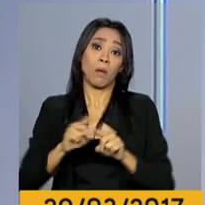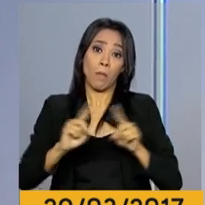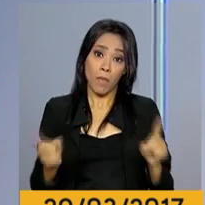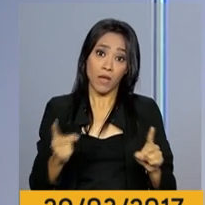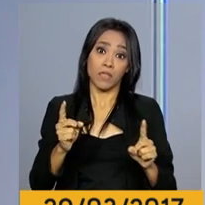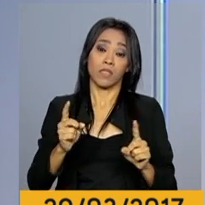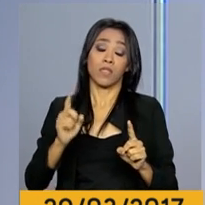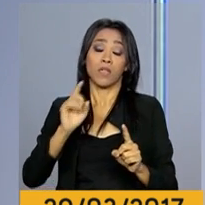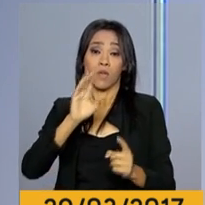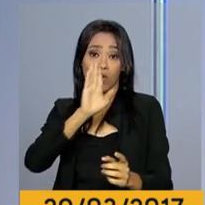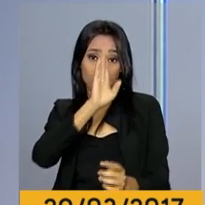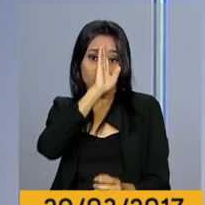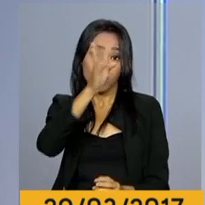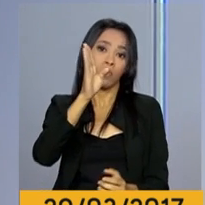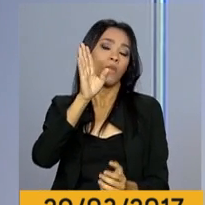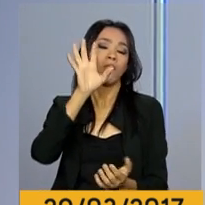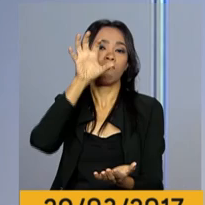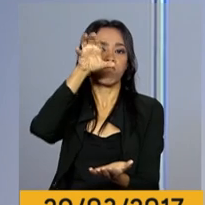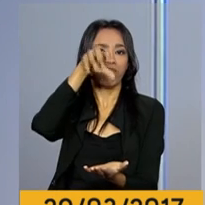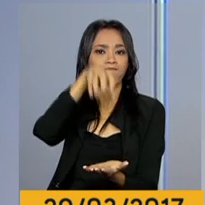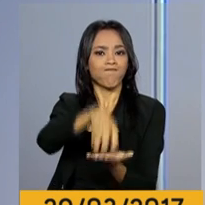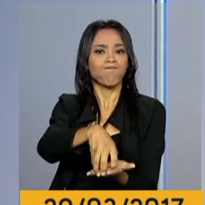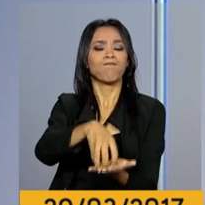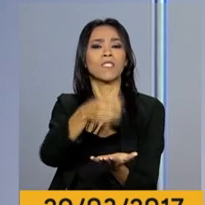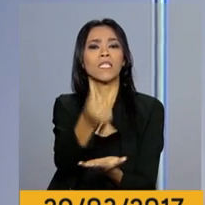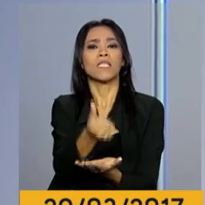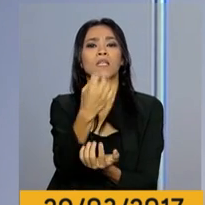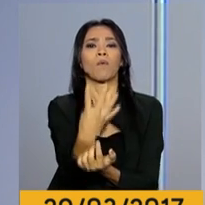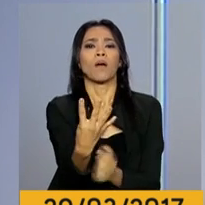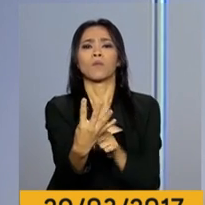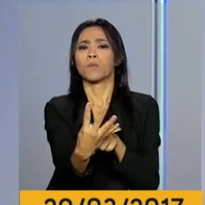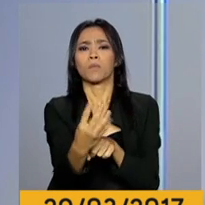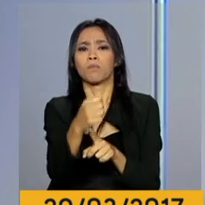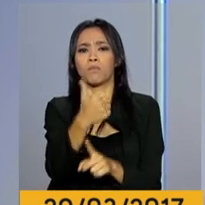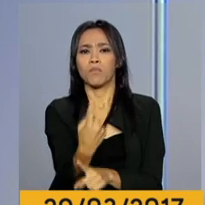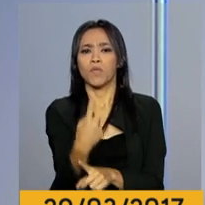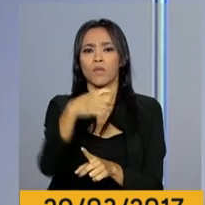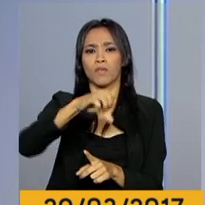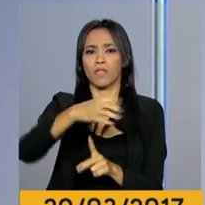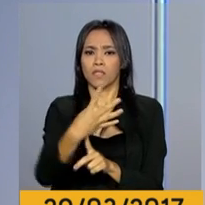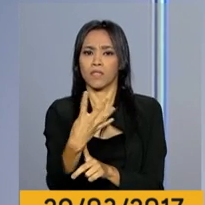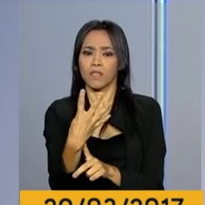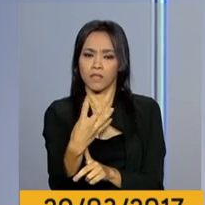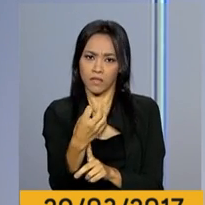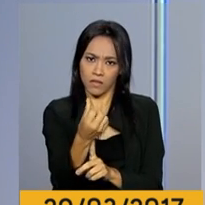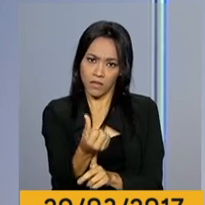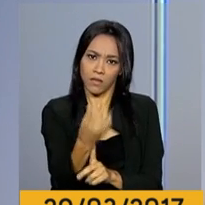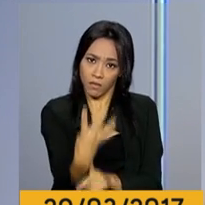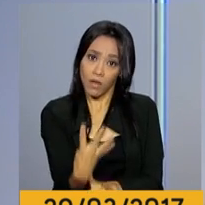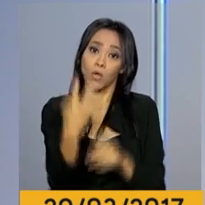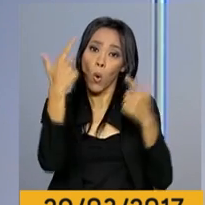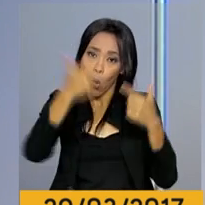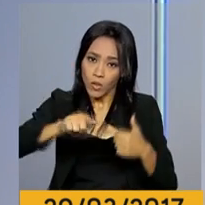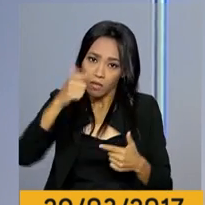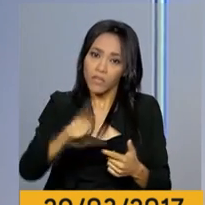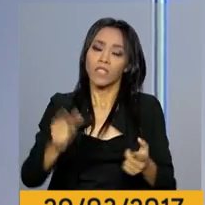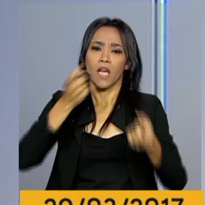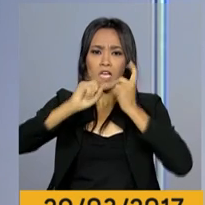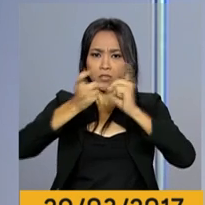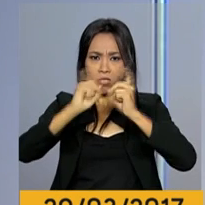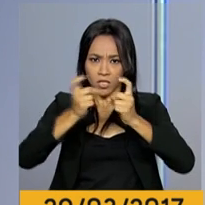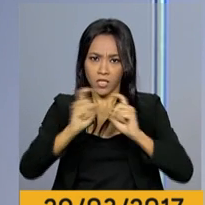centralizadora logo trouxe de 4 a necessidade de centralizar tudo outra vez em torno da união